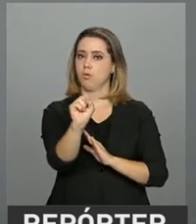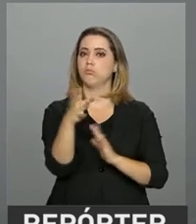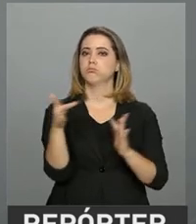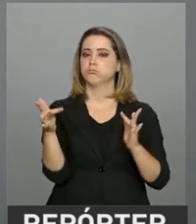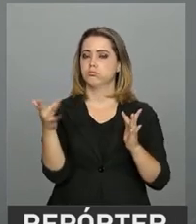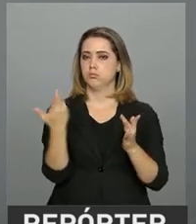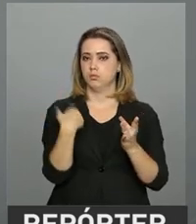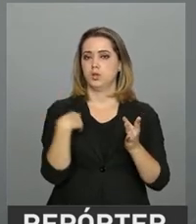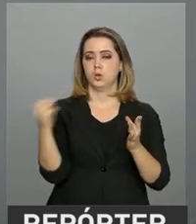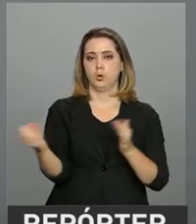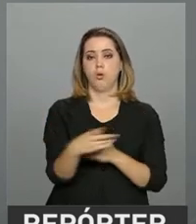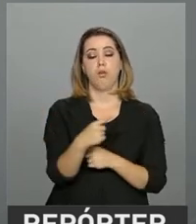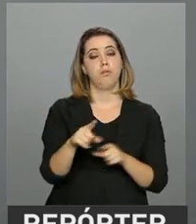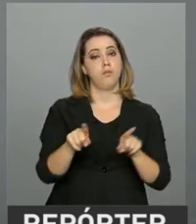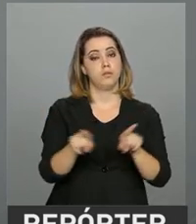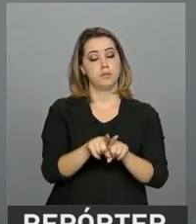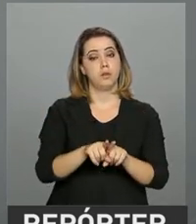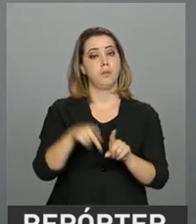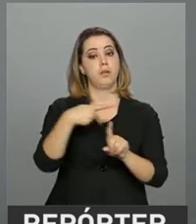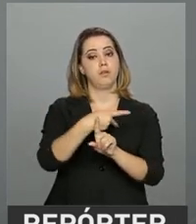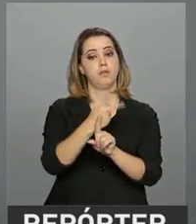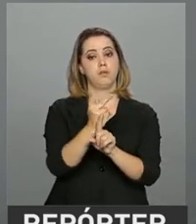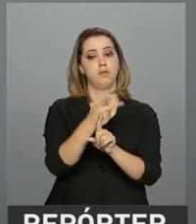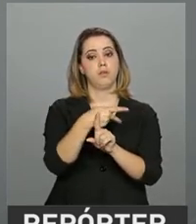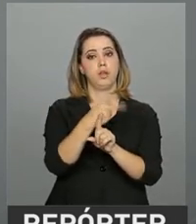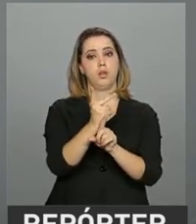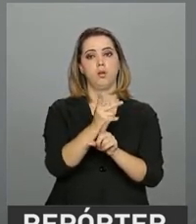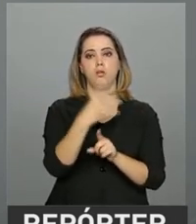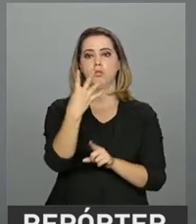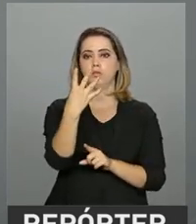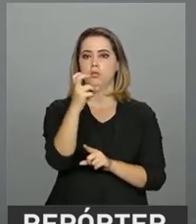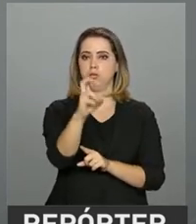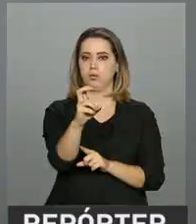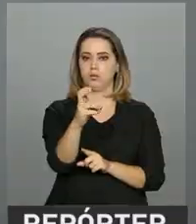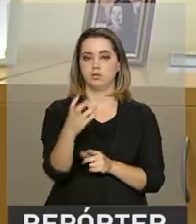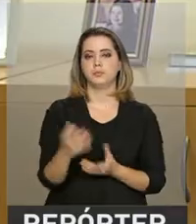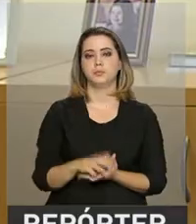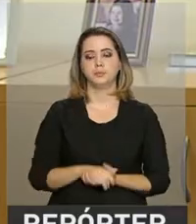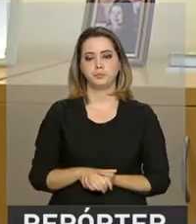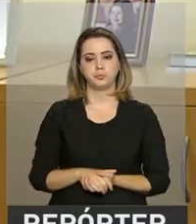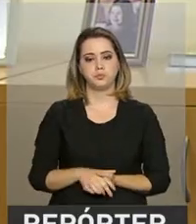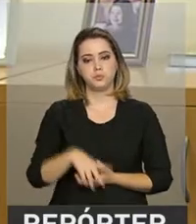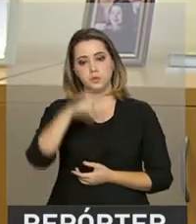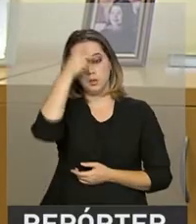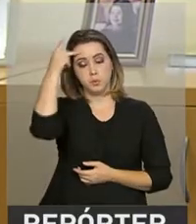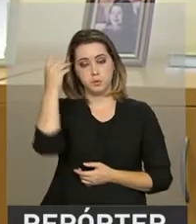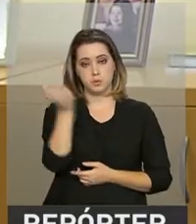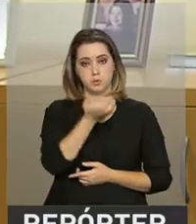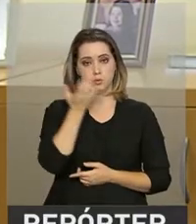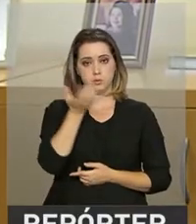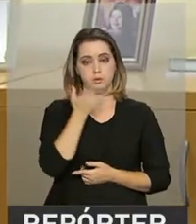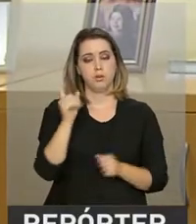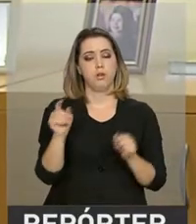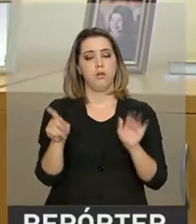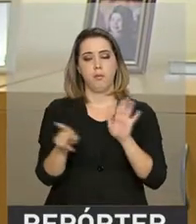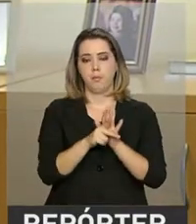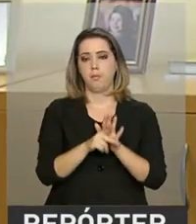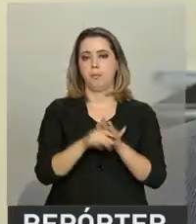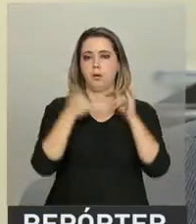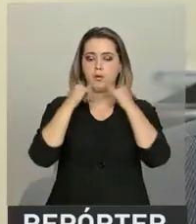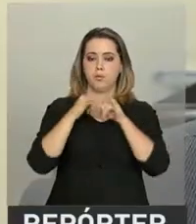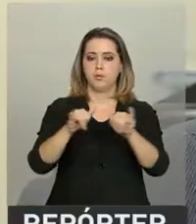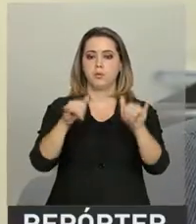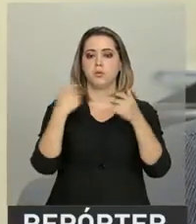7.568 adesões, seguida da eólica, com 45 instalações. E quem tem interesse em produzir a própria